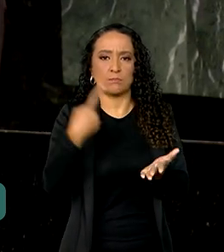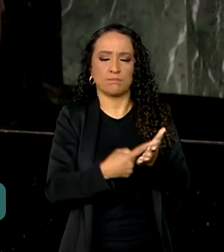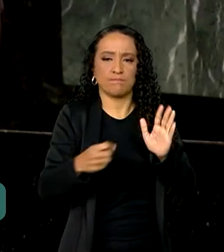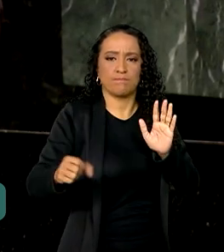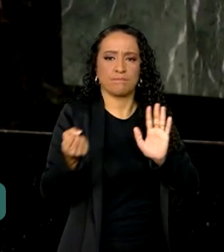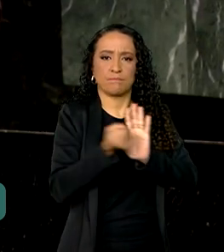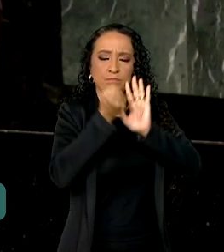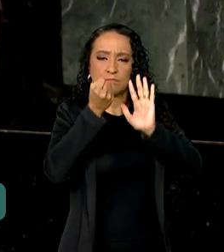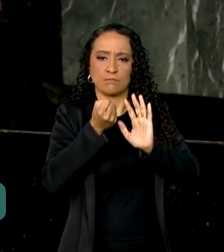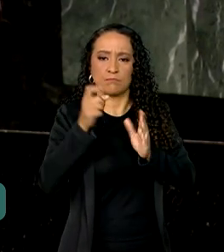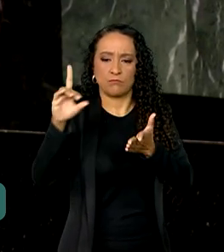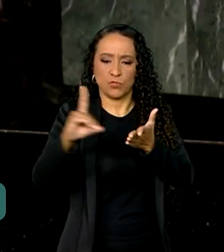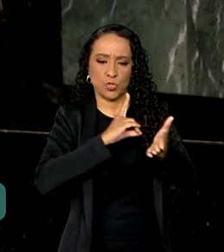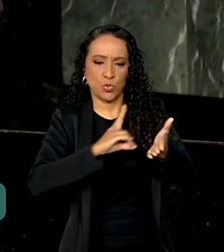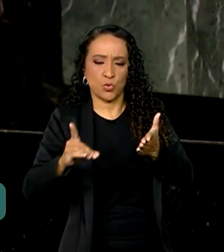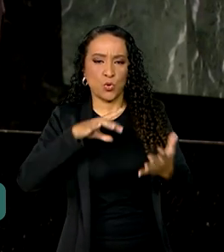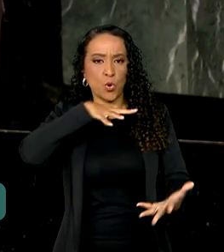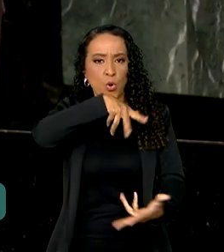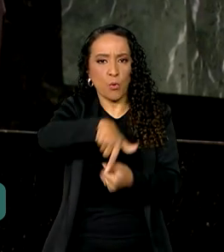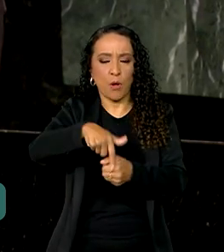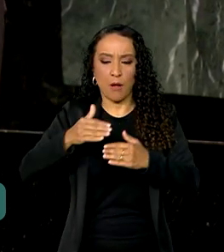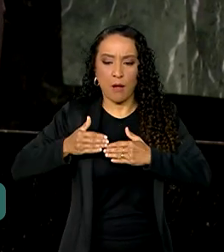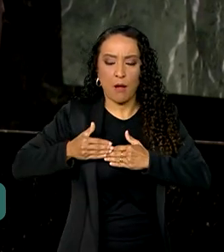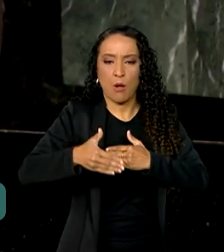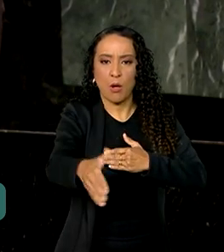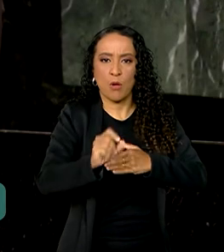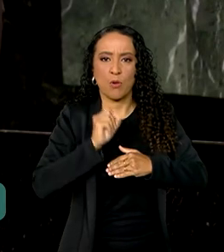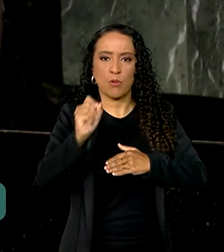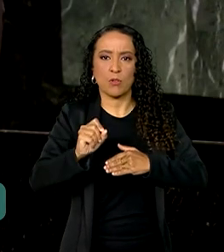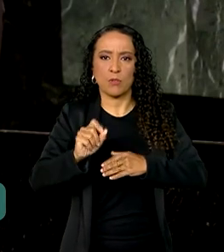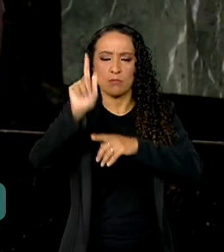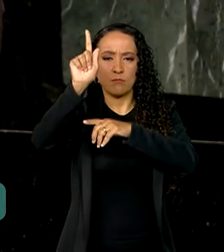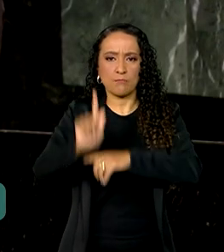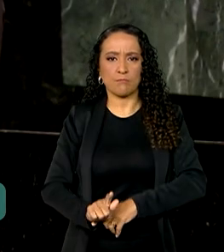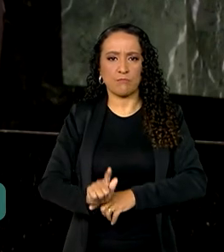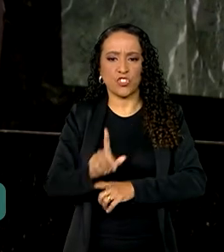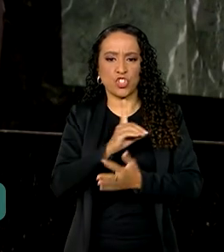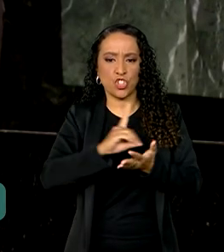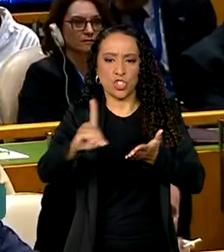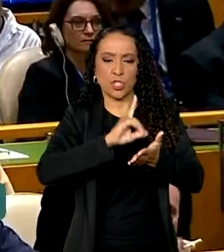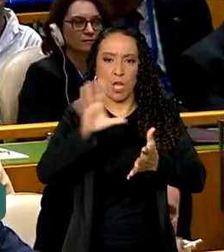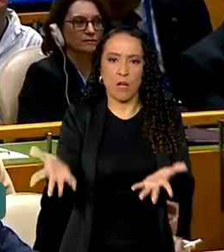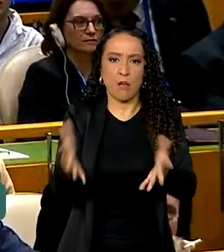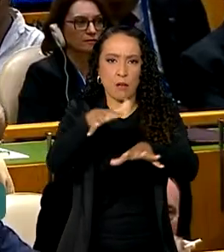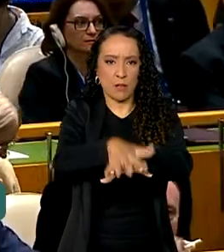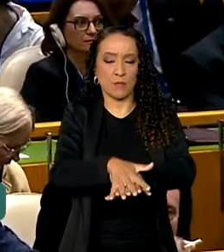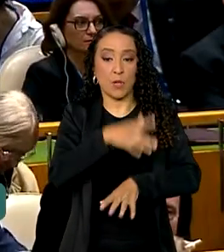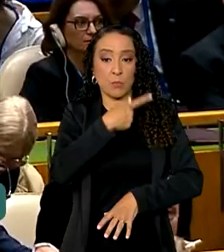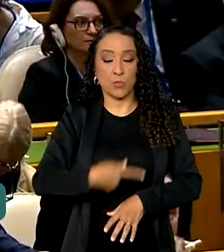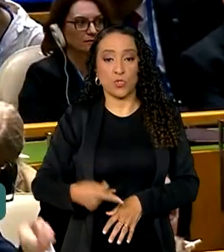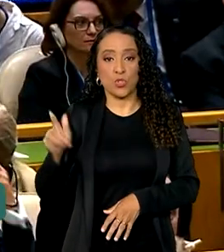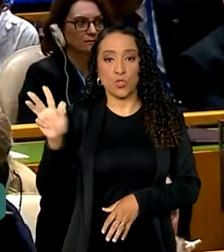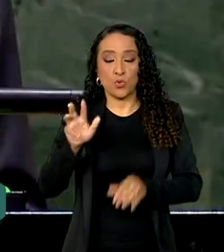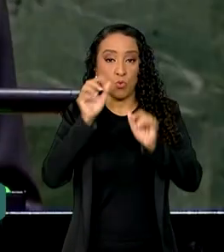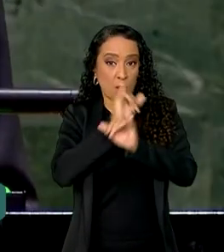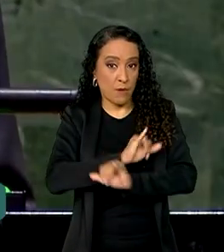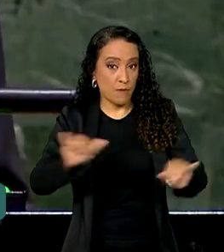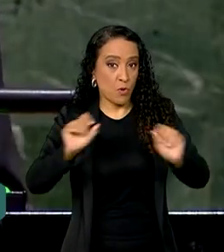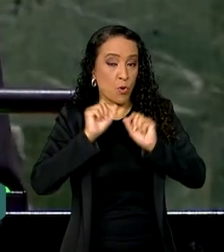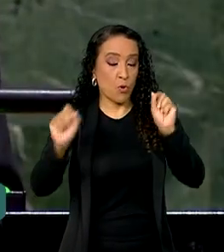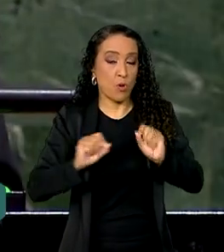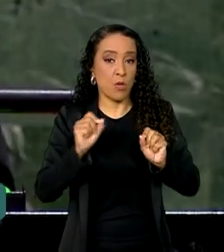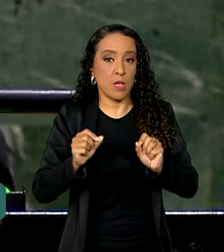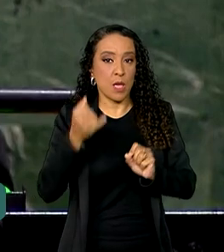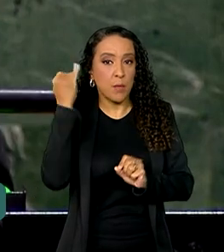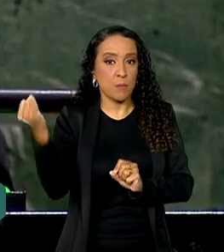Global Digital é um ponto de partida para uma governança digital inclusiva. O presidente Lula fez um alerta sobre a